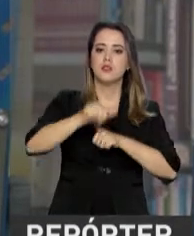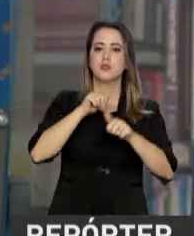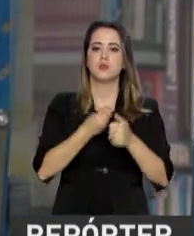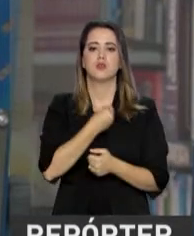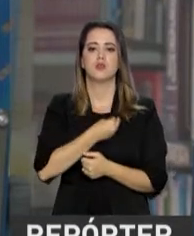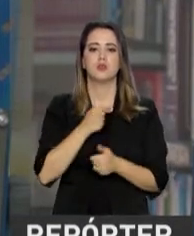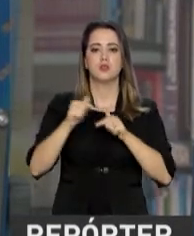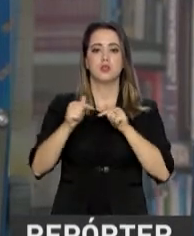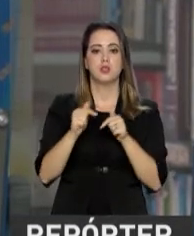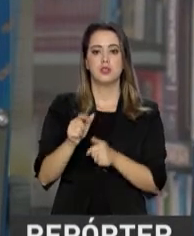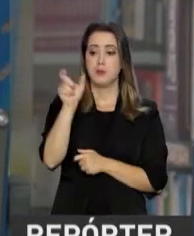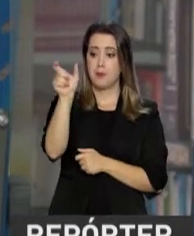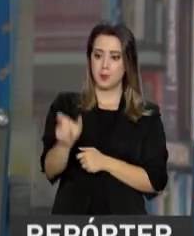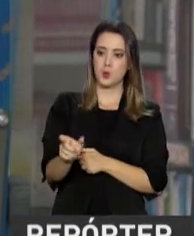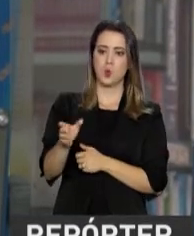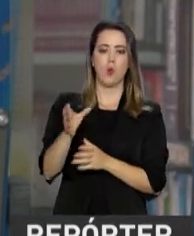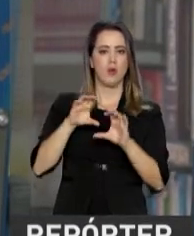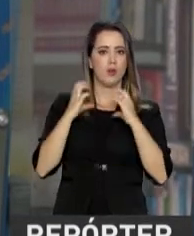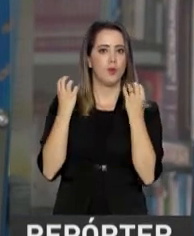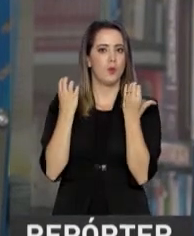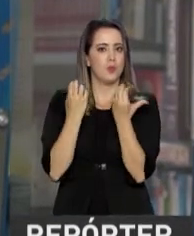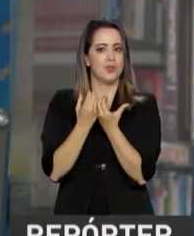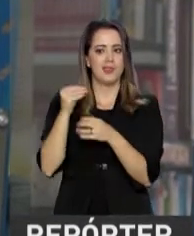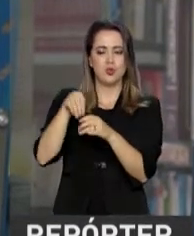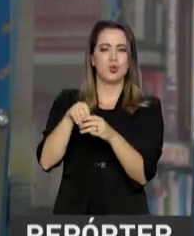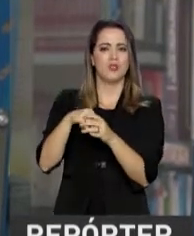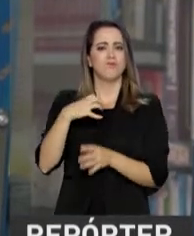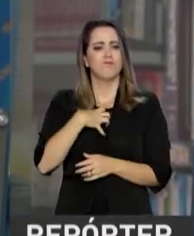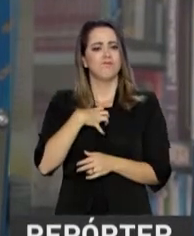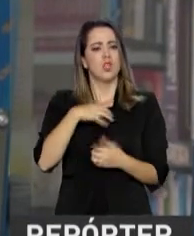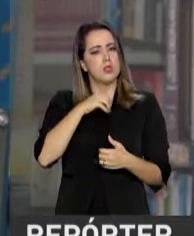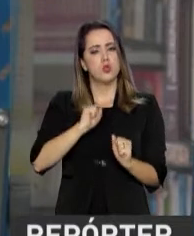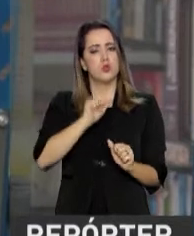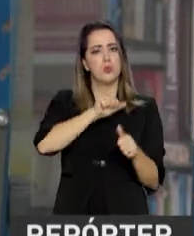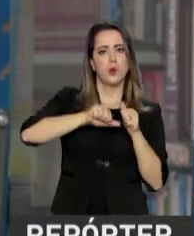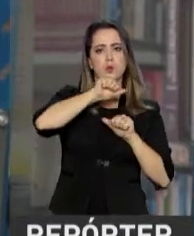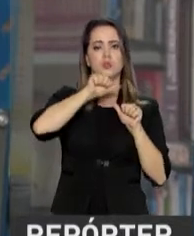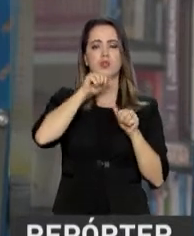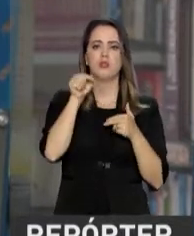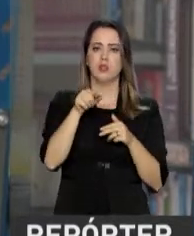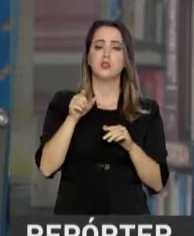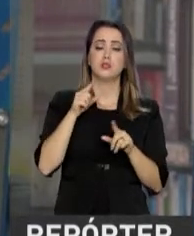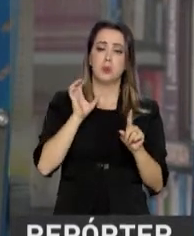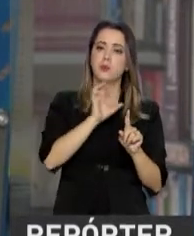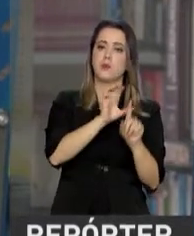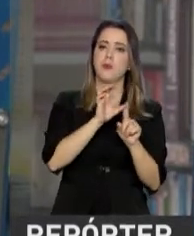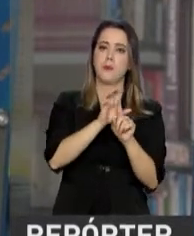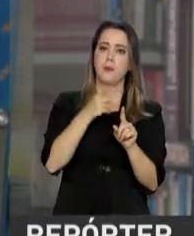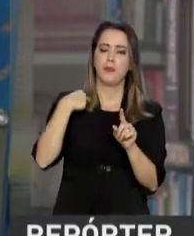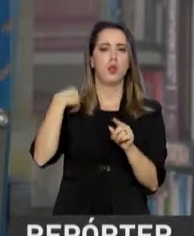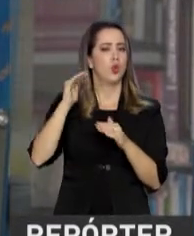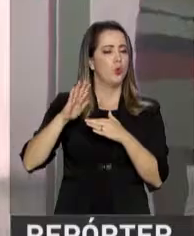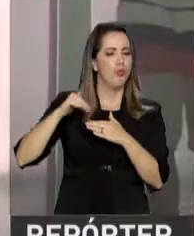está trabalhando com a auto-estima interna da comunidade interna da escola é essa transformação também ela vai refletir fora